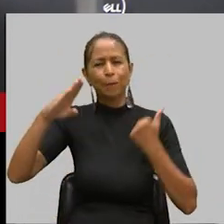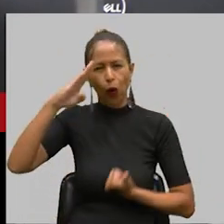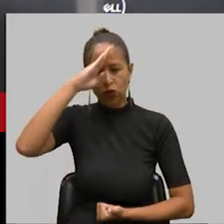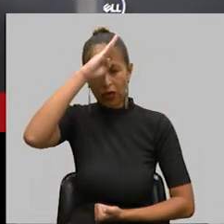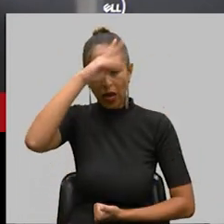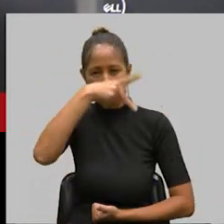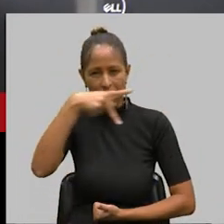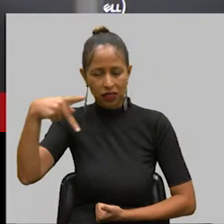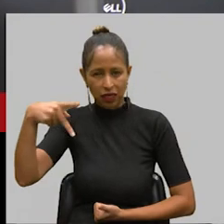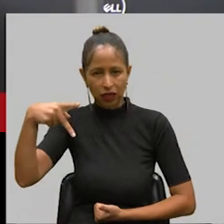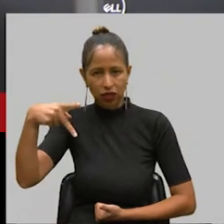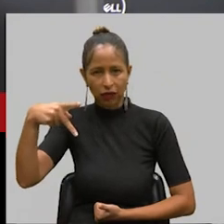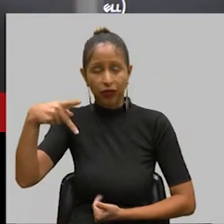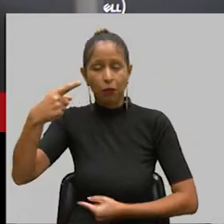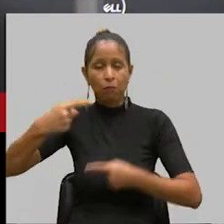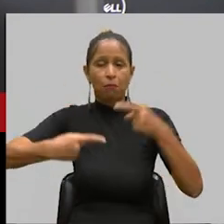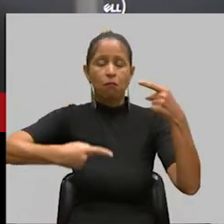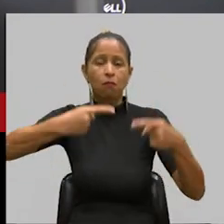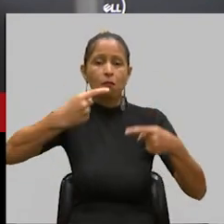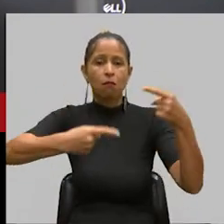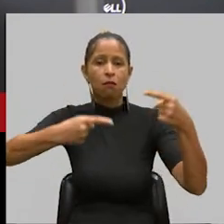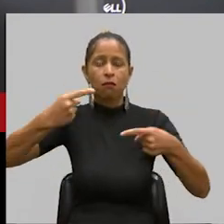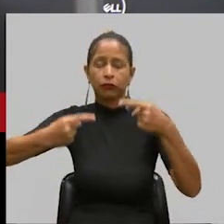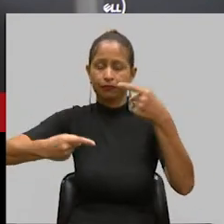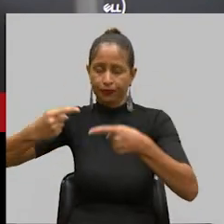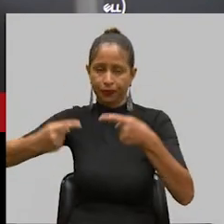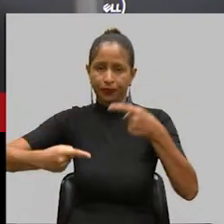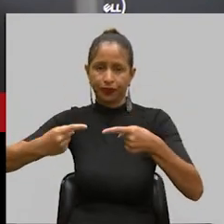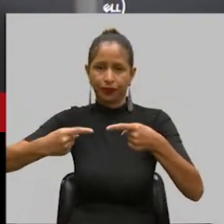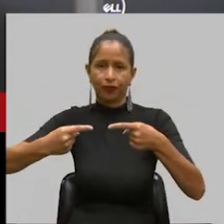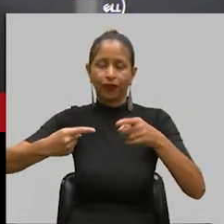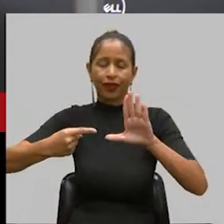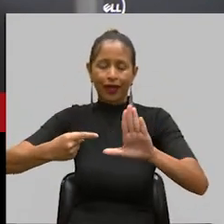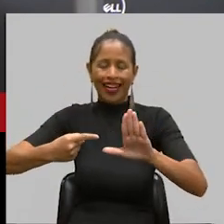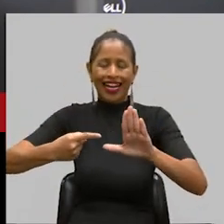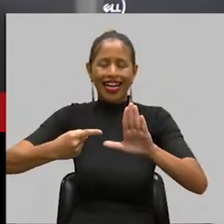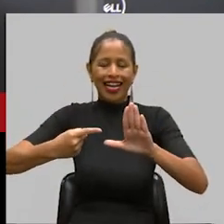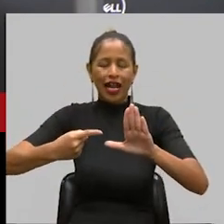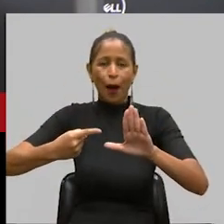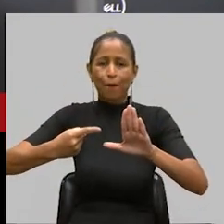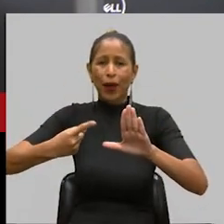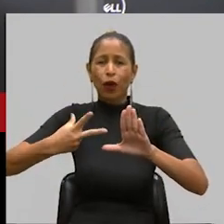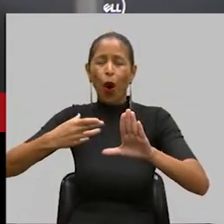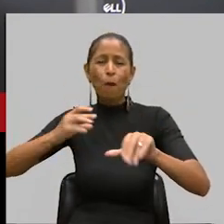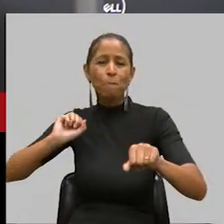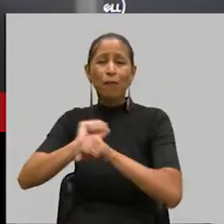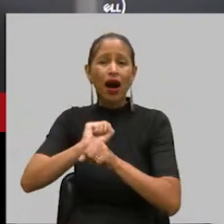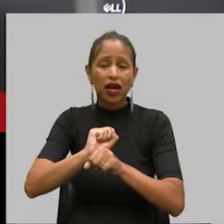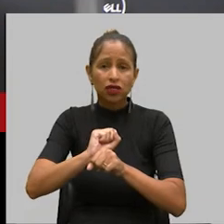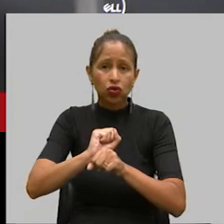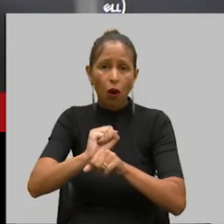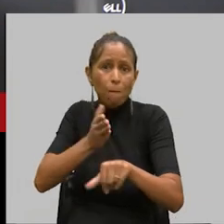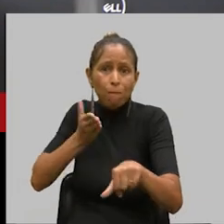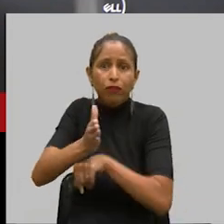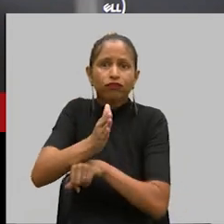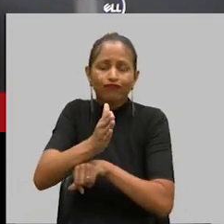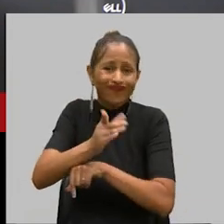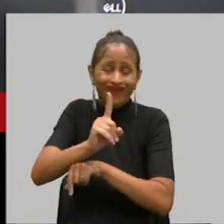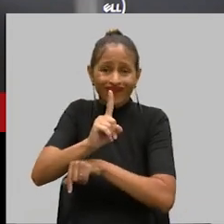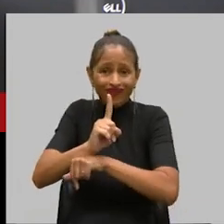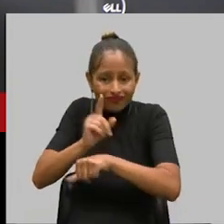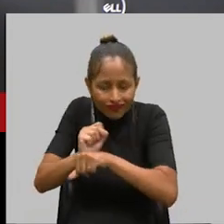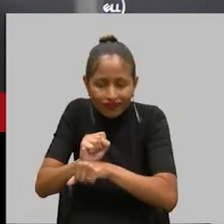bolsonaro uma política que basicamente paralisou o processo de avanço no campo